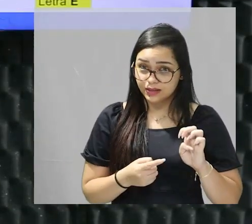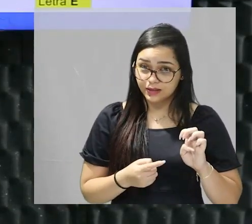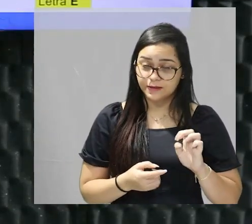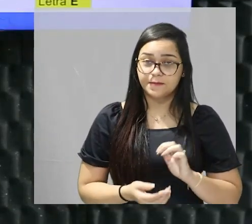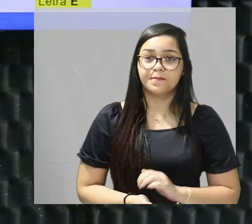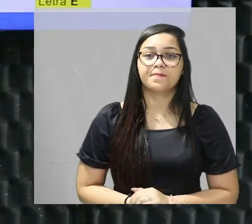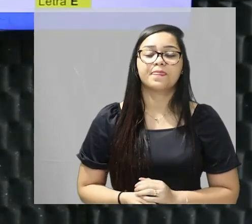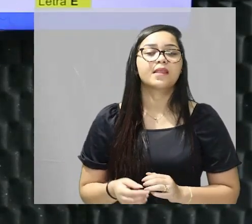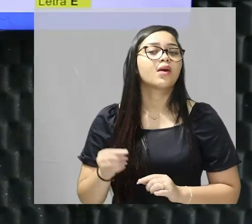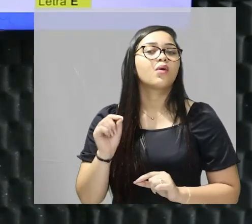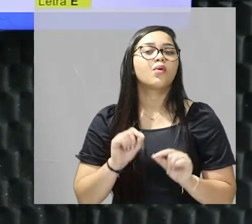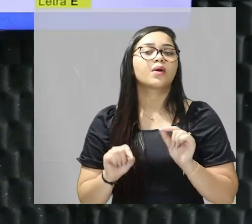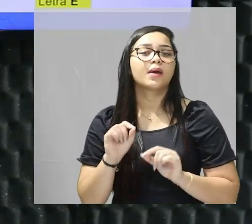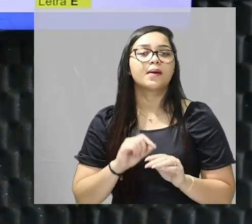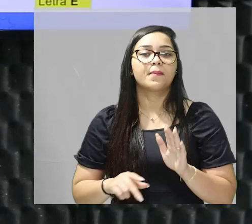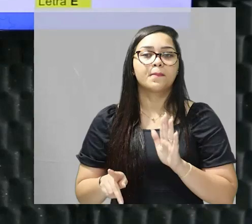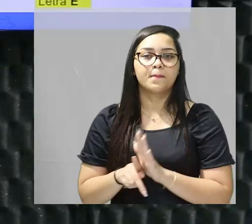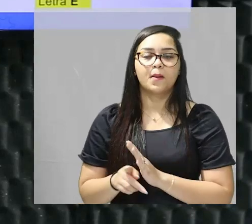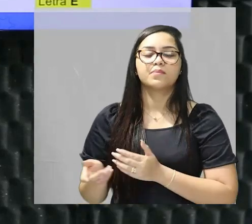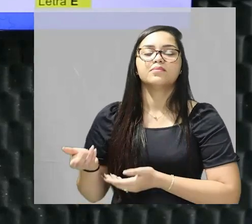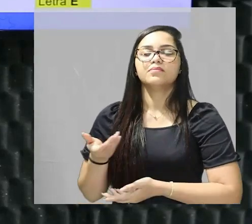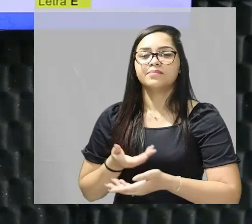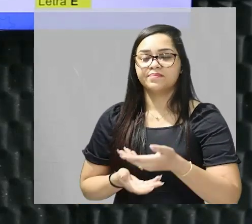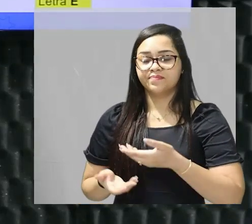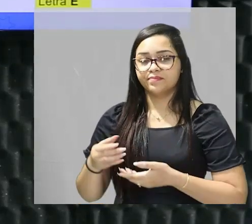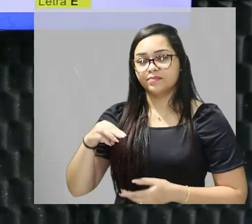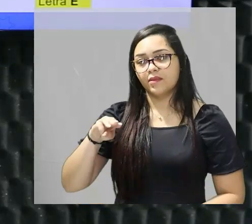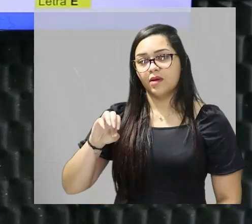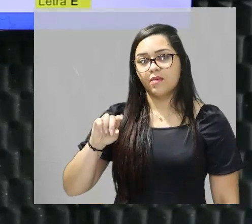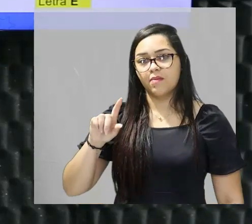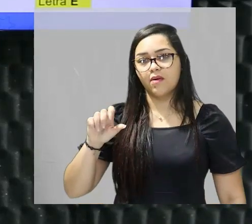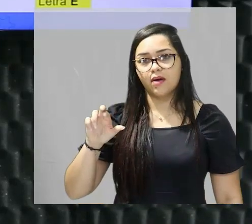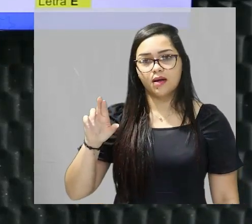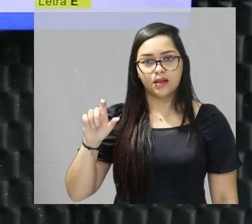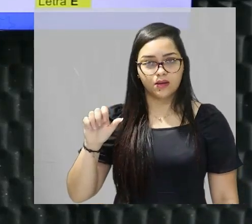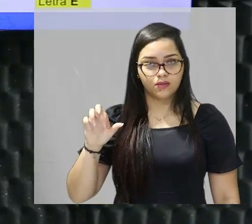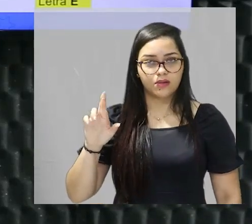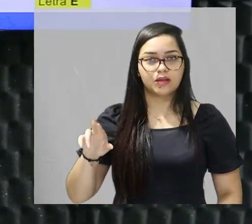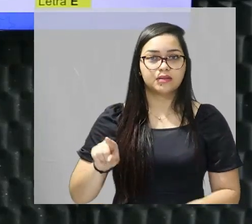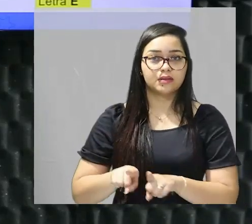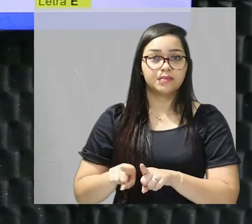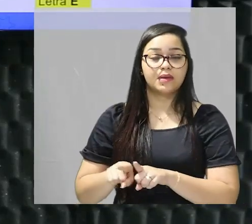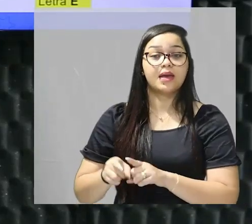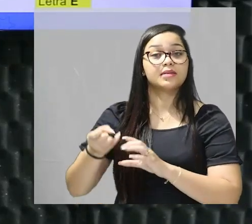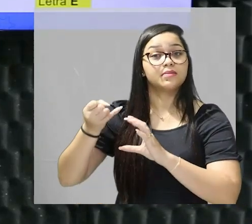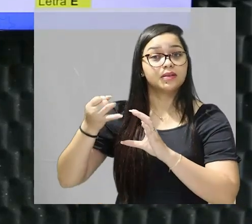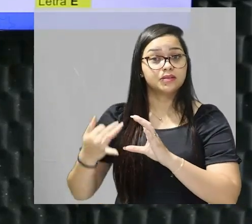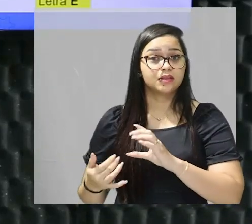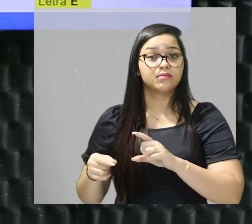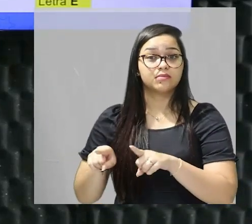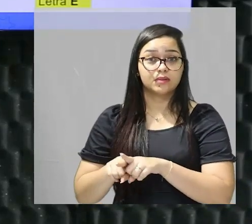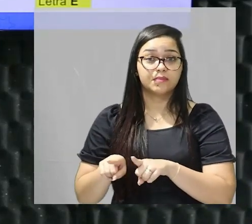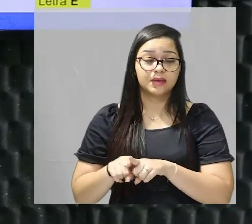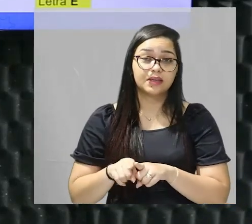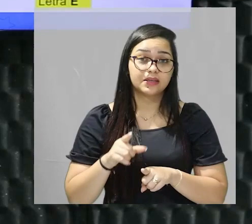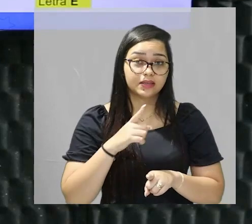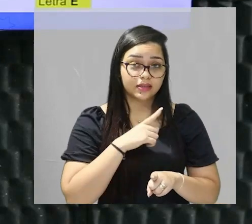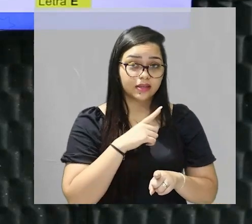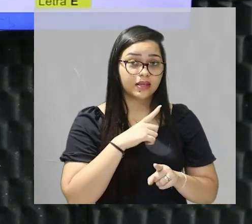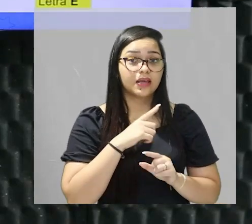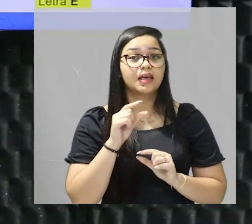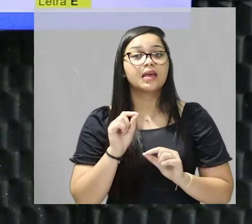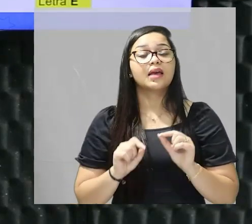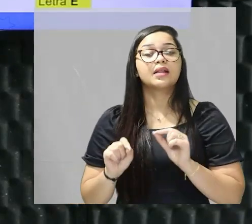Fraca a interação intermolecular. Essa é a explicação, essa é a justificativa